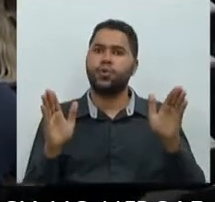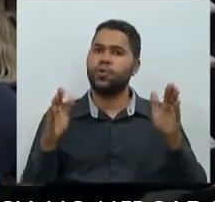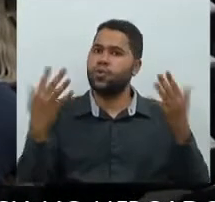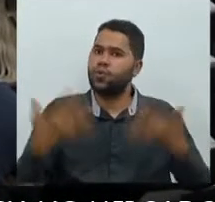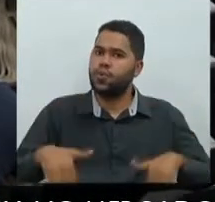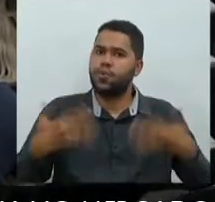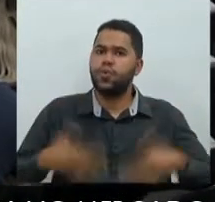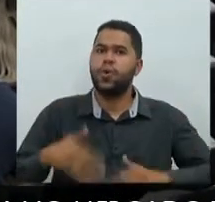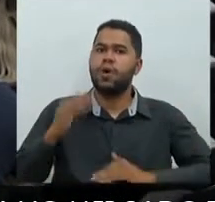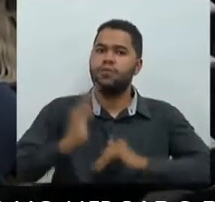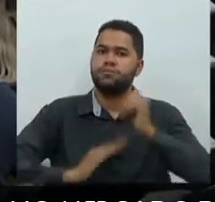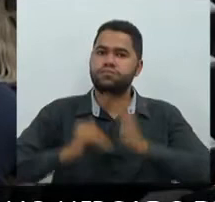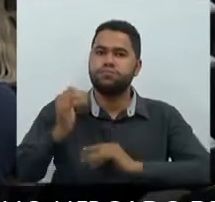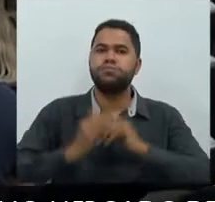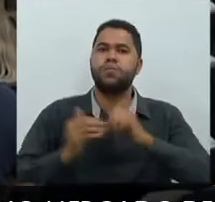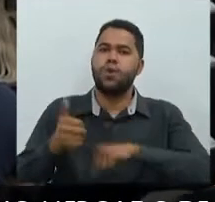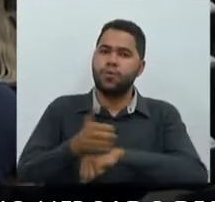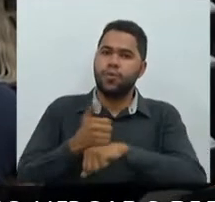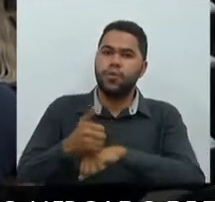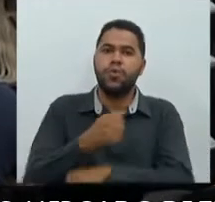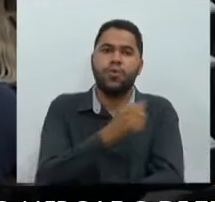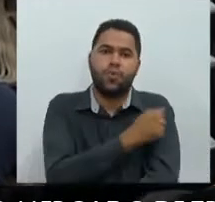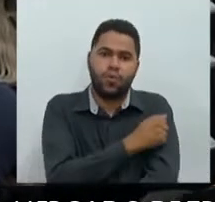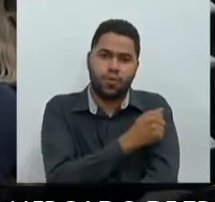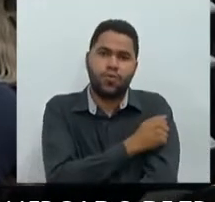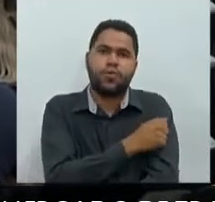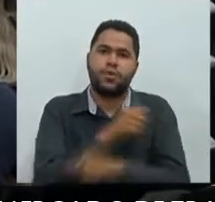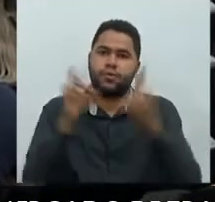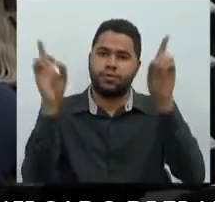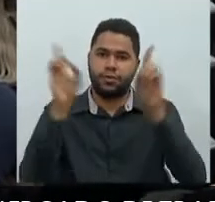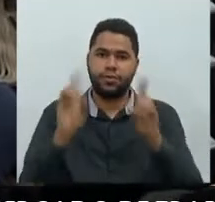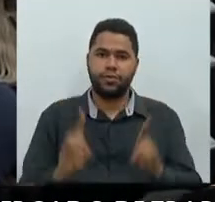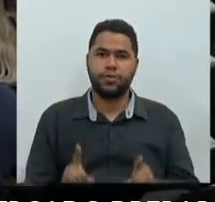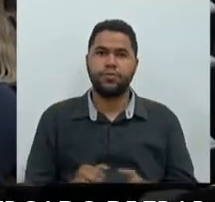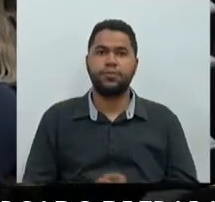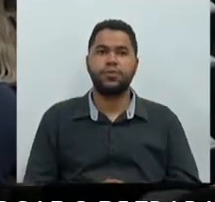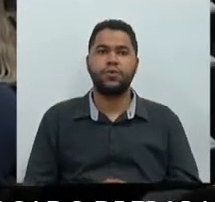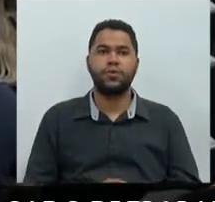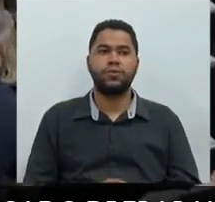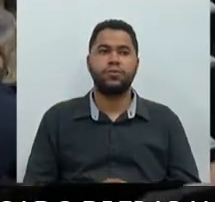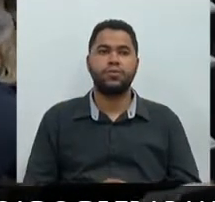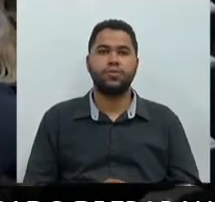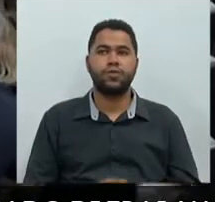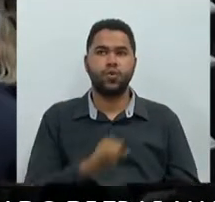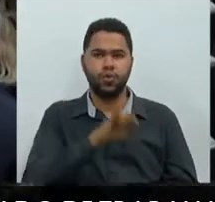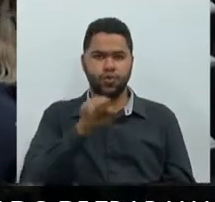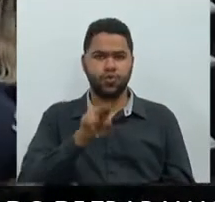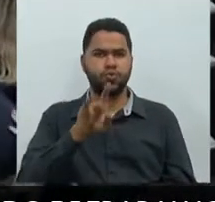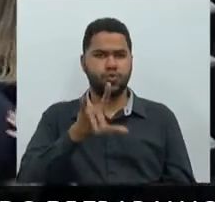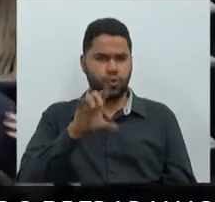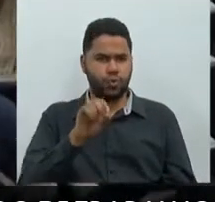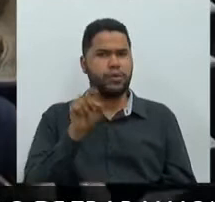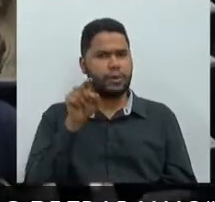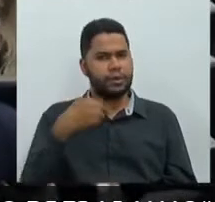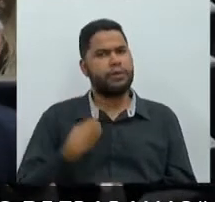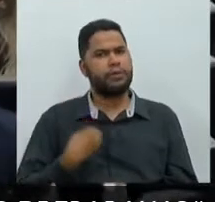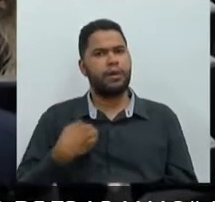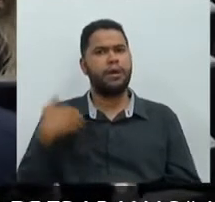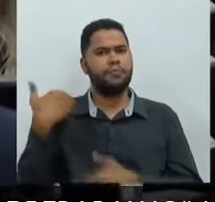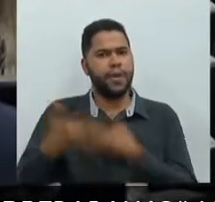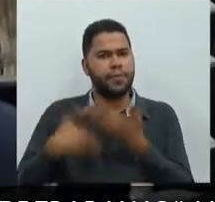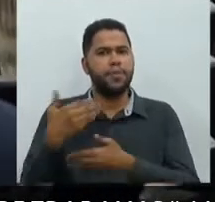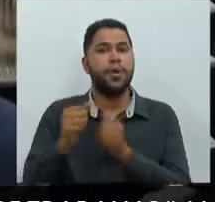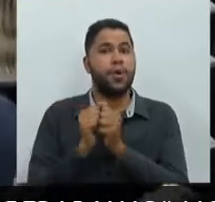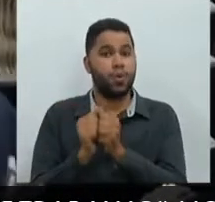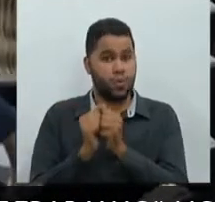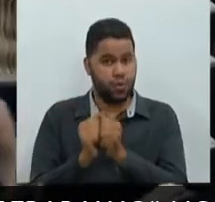para profissionalização também com os para os alunos com deficiência. Então, o Júlio está aí, é um trabalho que a gente vem desenvolvendo com